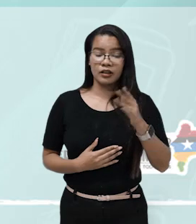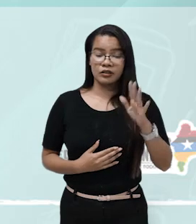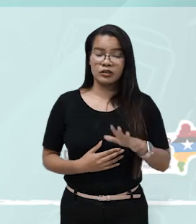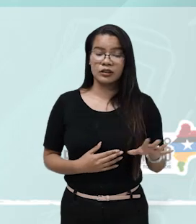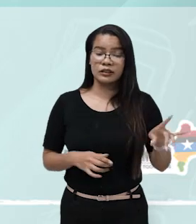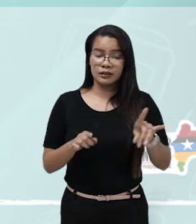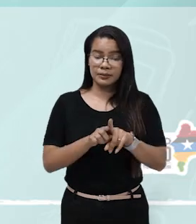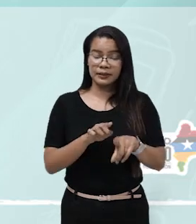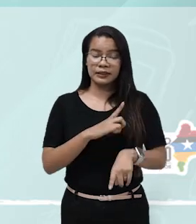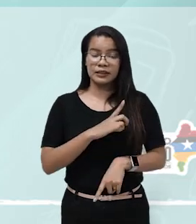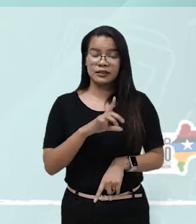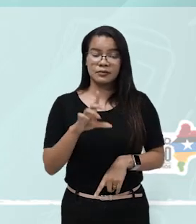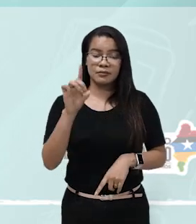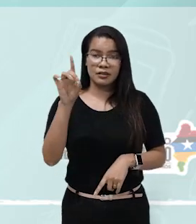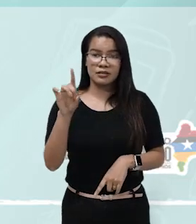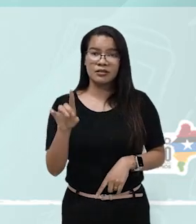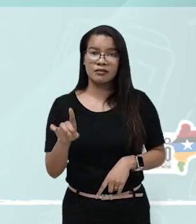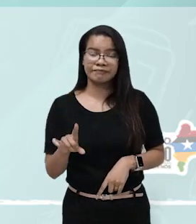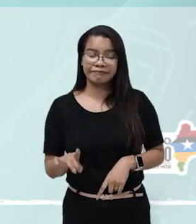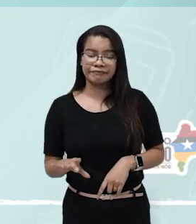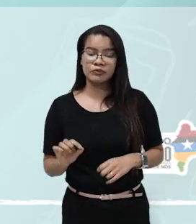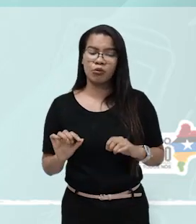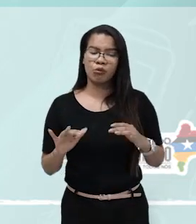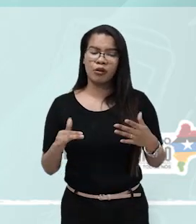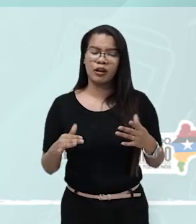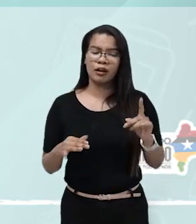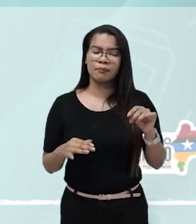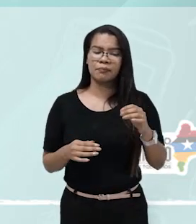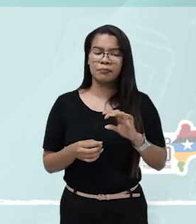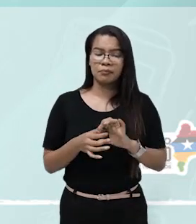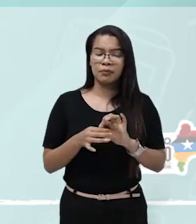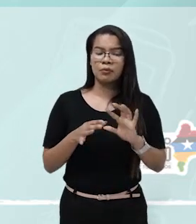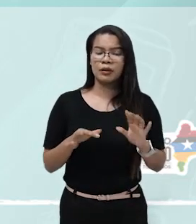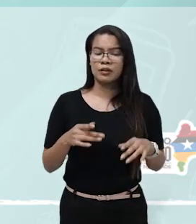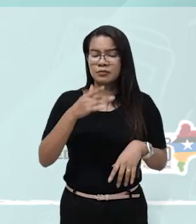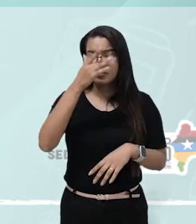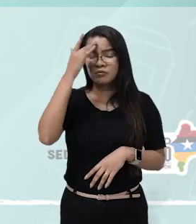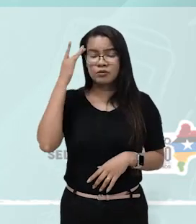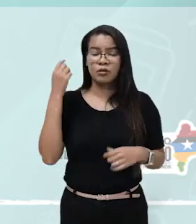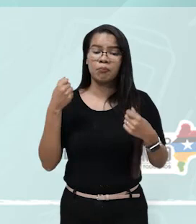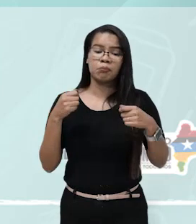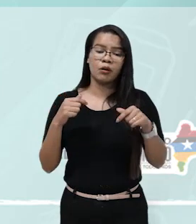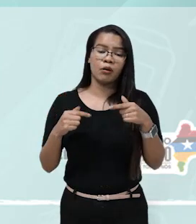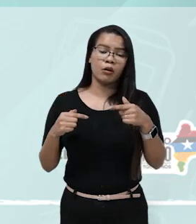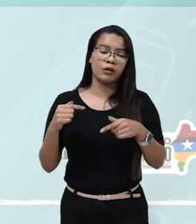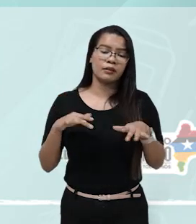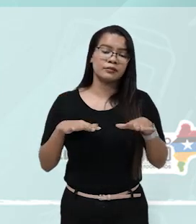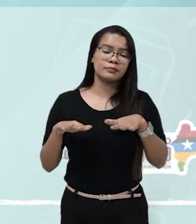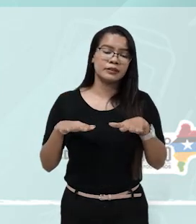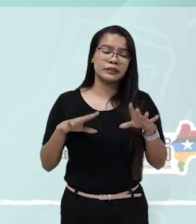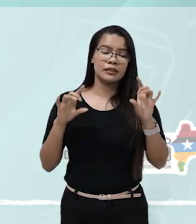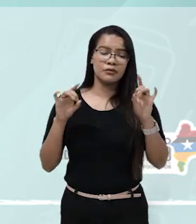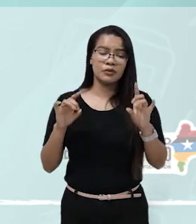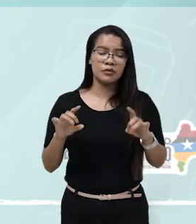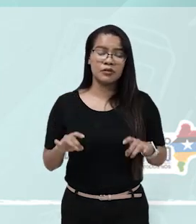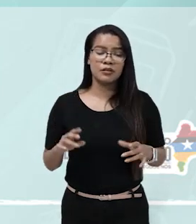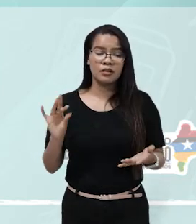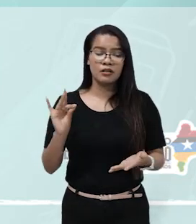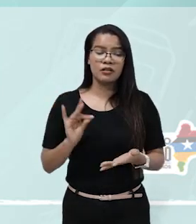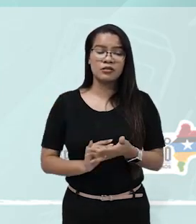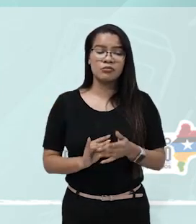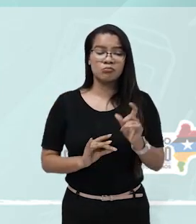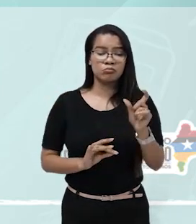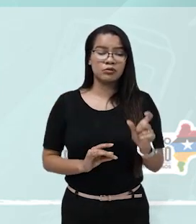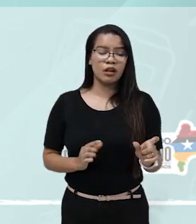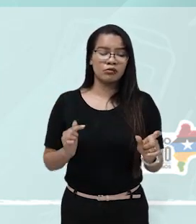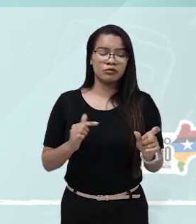existe a específica. Coordenação motora específica permite que as pessoas possam controlar os movimentos específicos para realizar